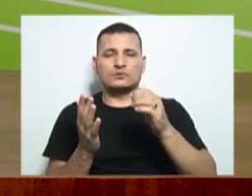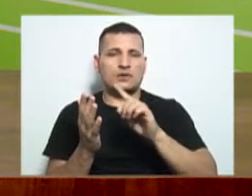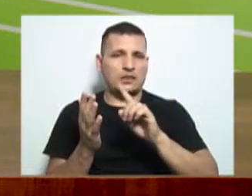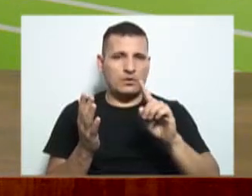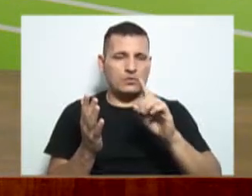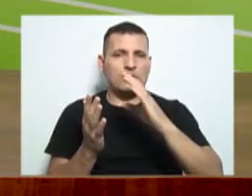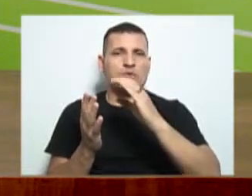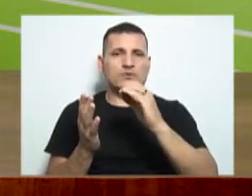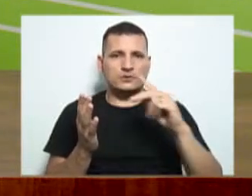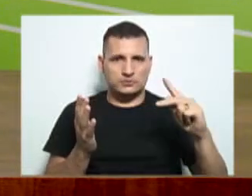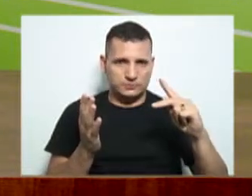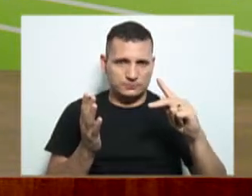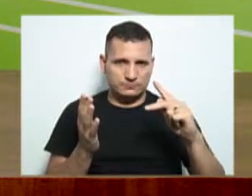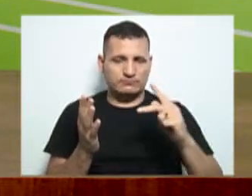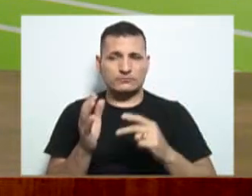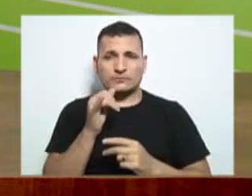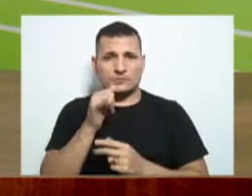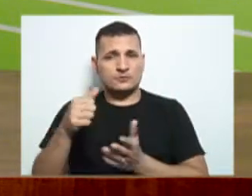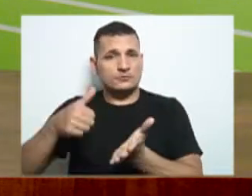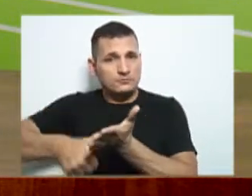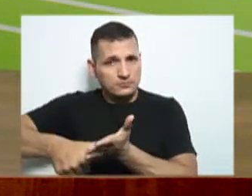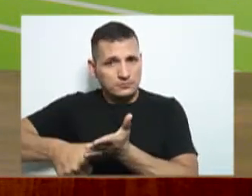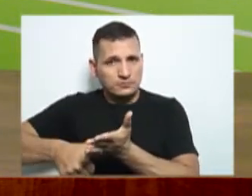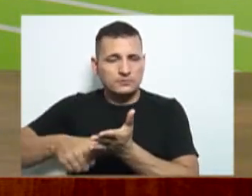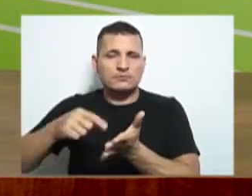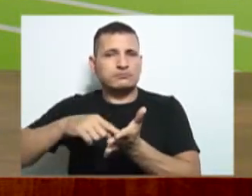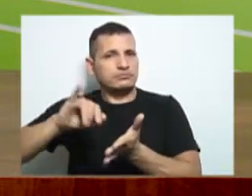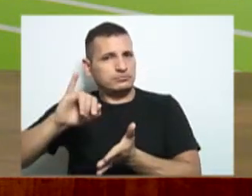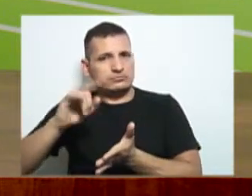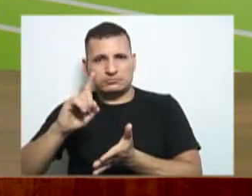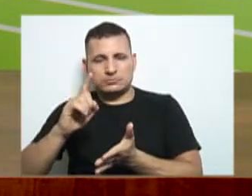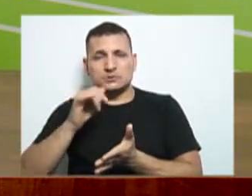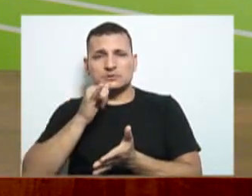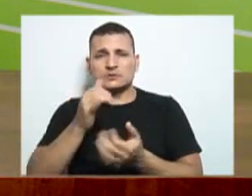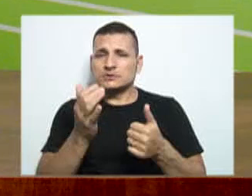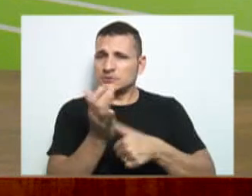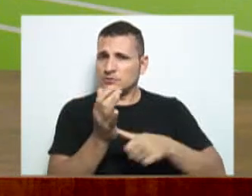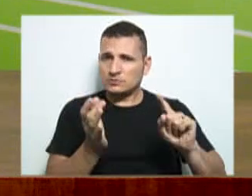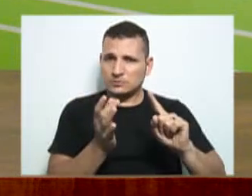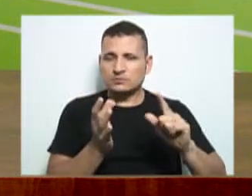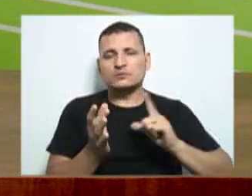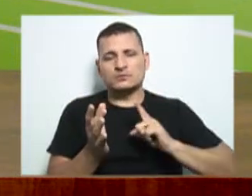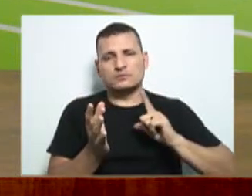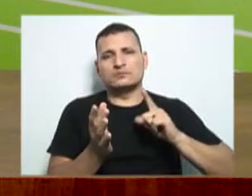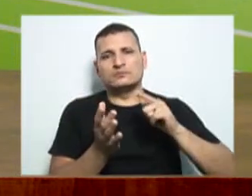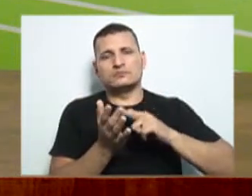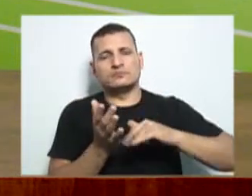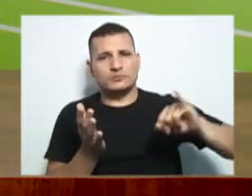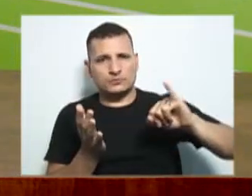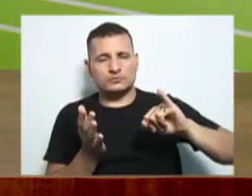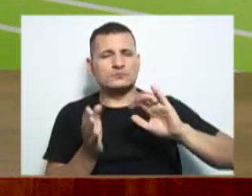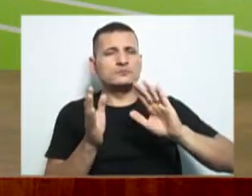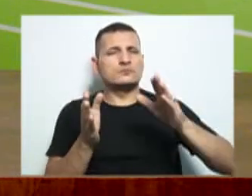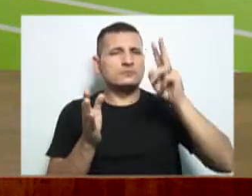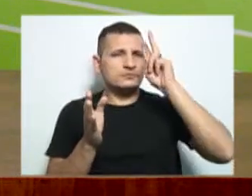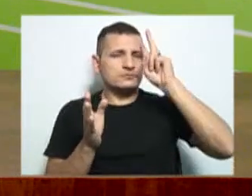cooperativos. Nesse caso, a incidência. Só para relembrar a questão da... Nós estudamos isso aí